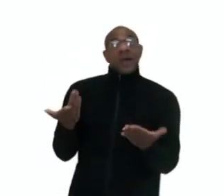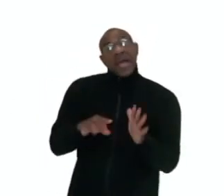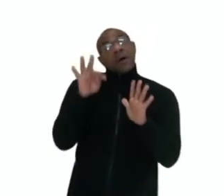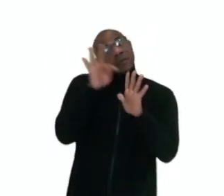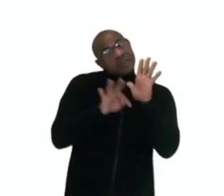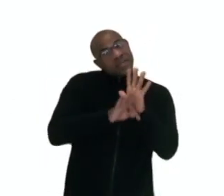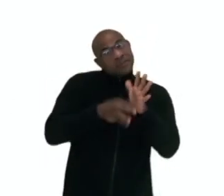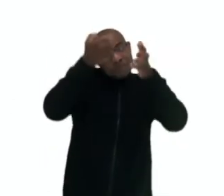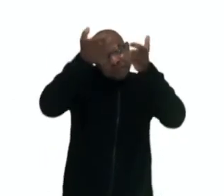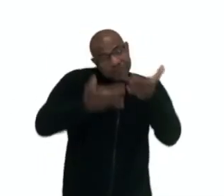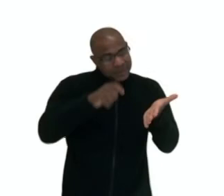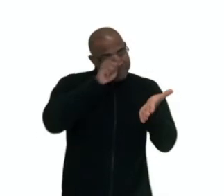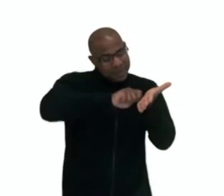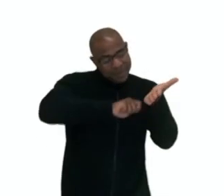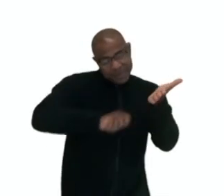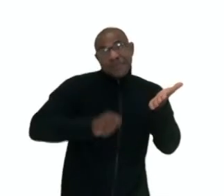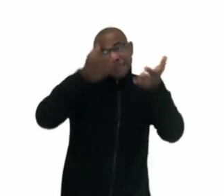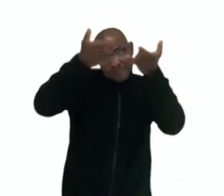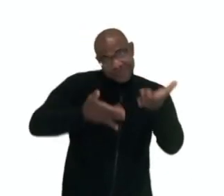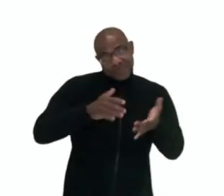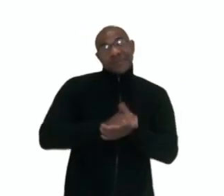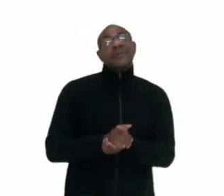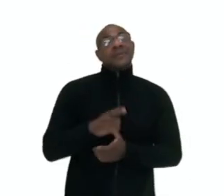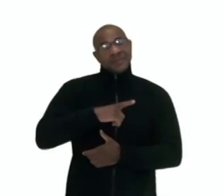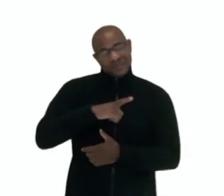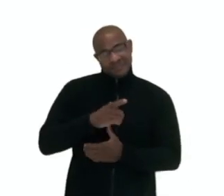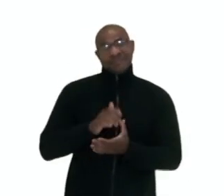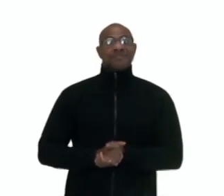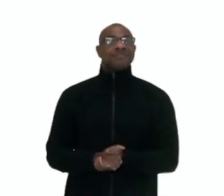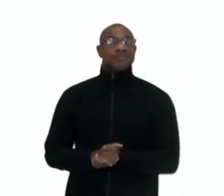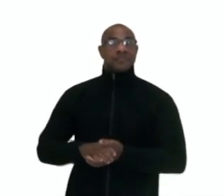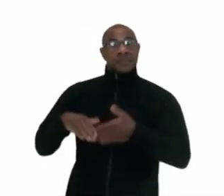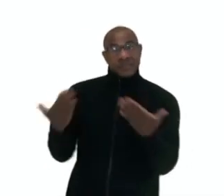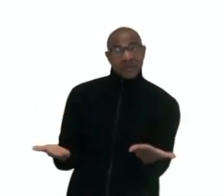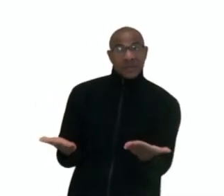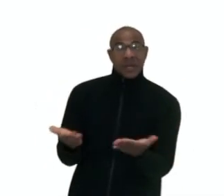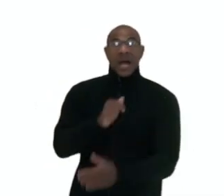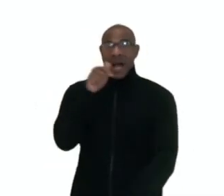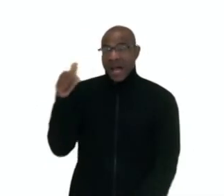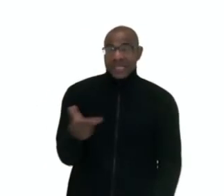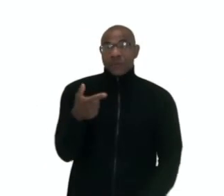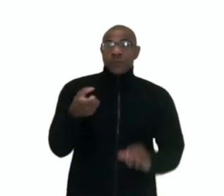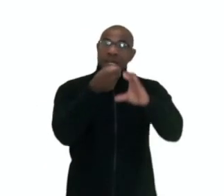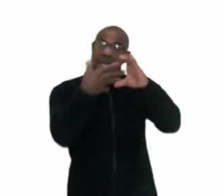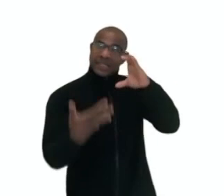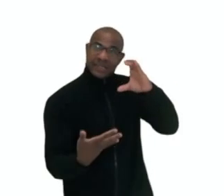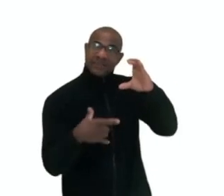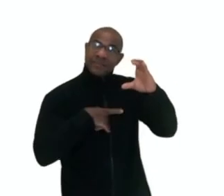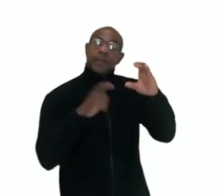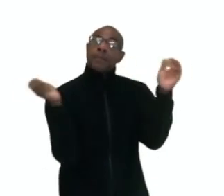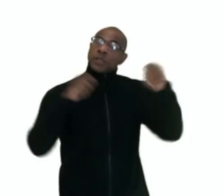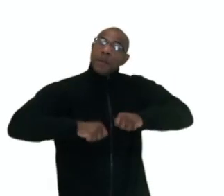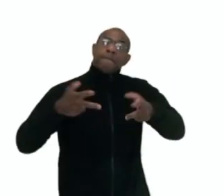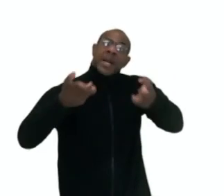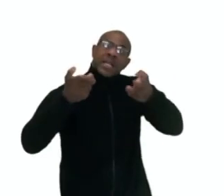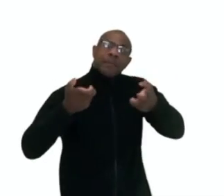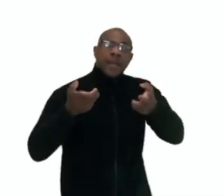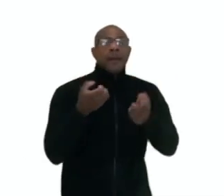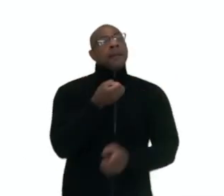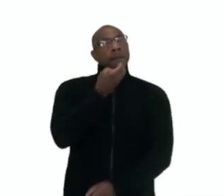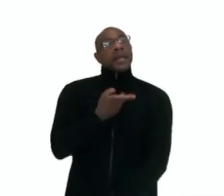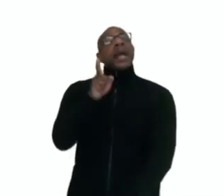texto descritivo? Sim, ele é um texto descritivo. A segunda característica que nós podemos perceber